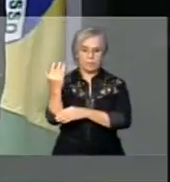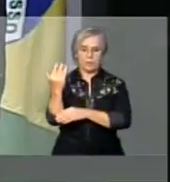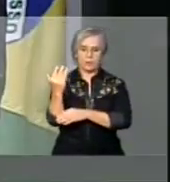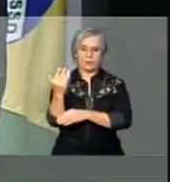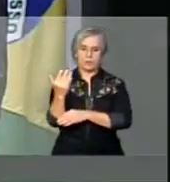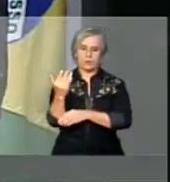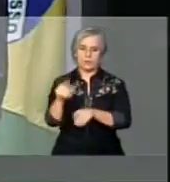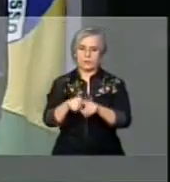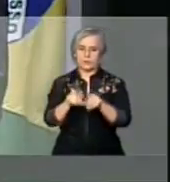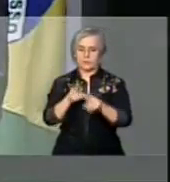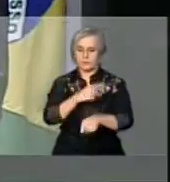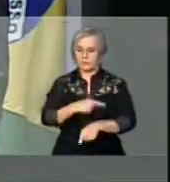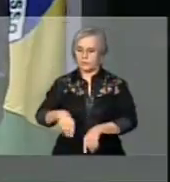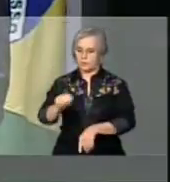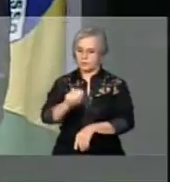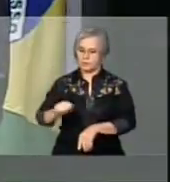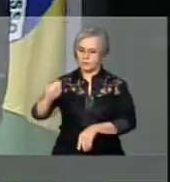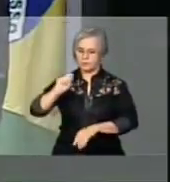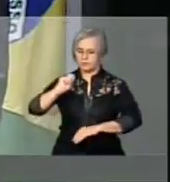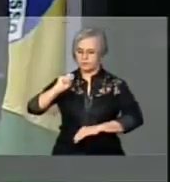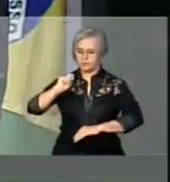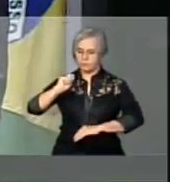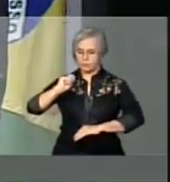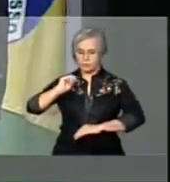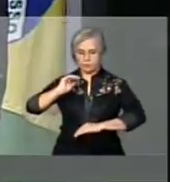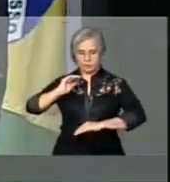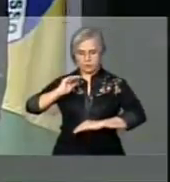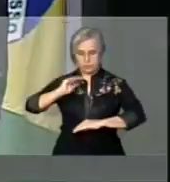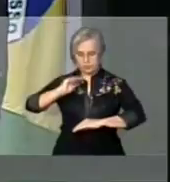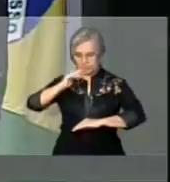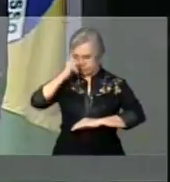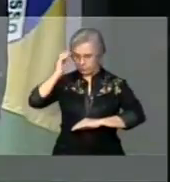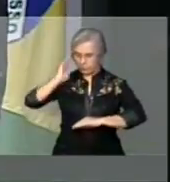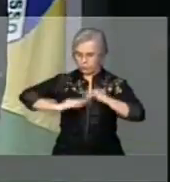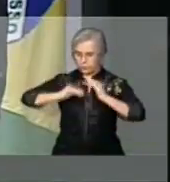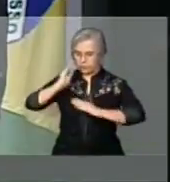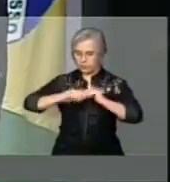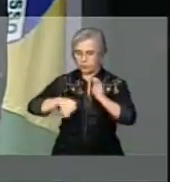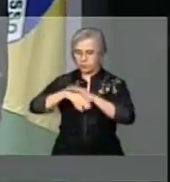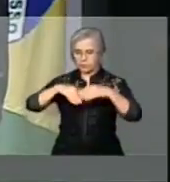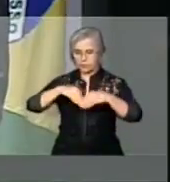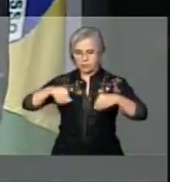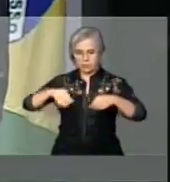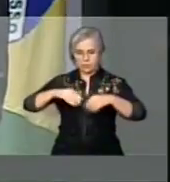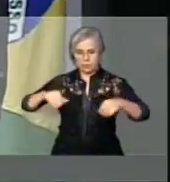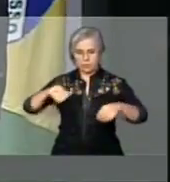CODEMA, e presidente da Associação dos Proprietários de Terrenos de Ibituruna,